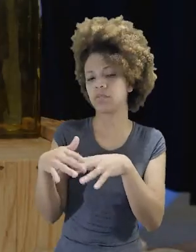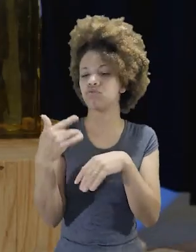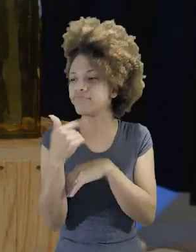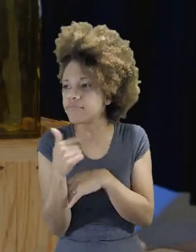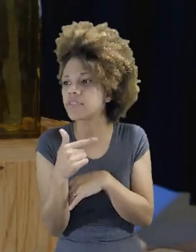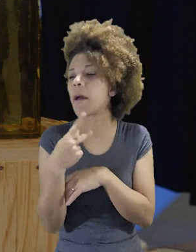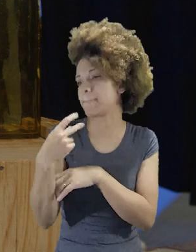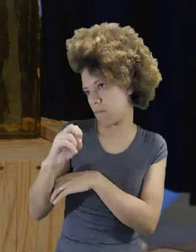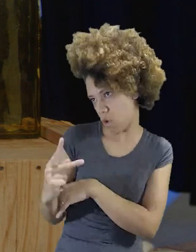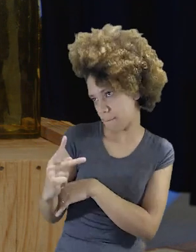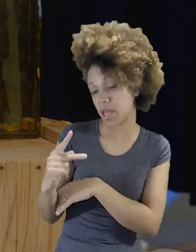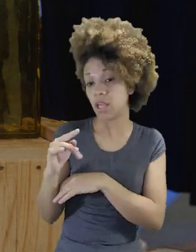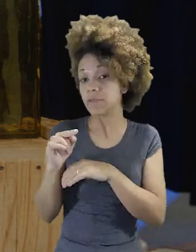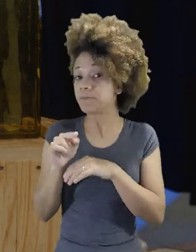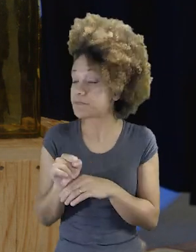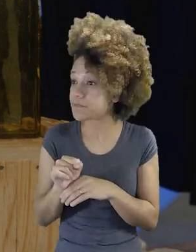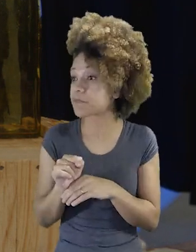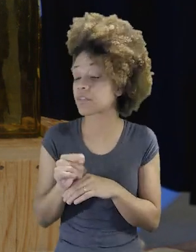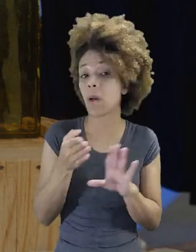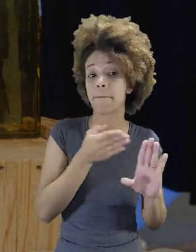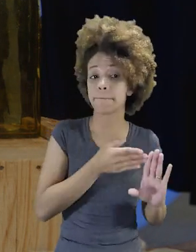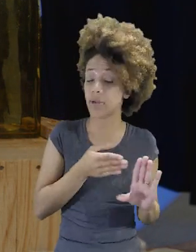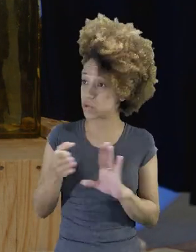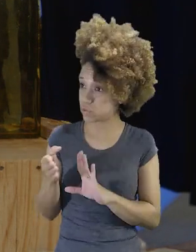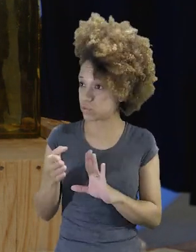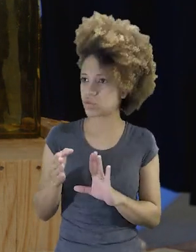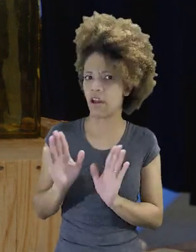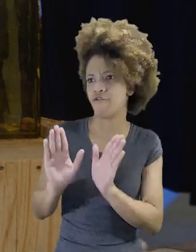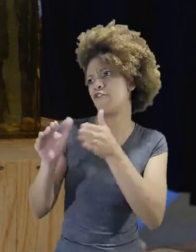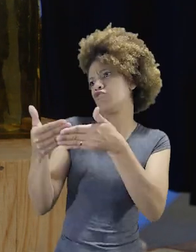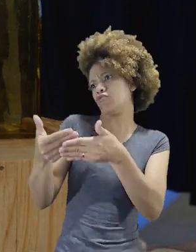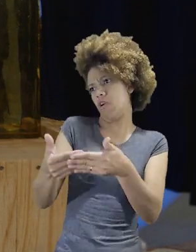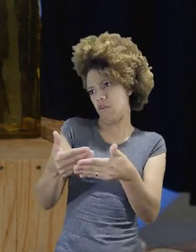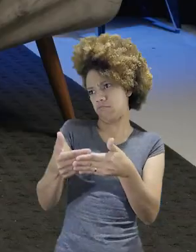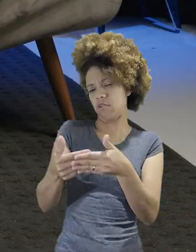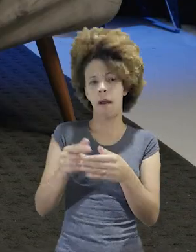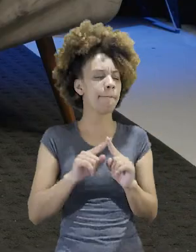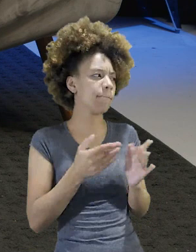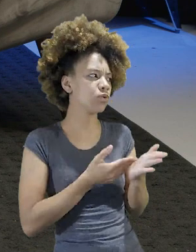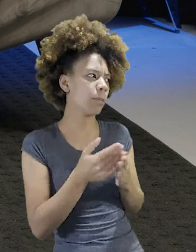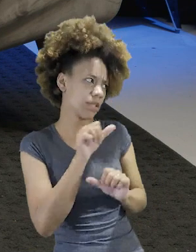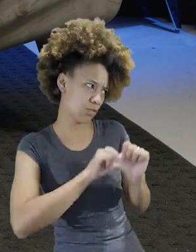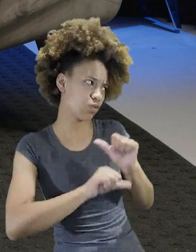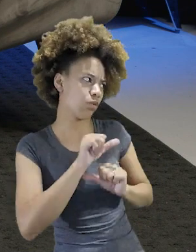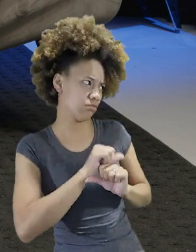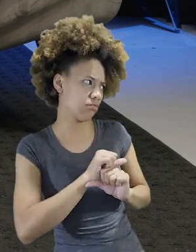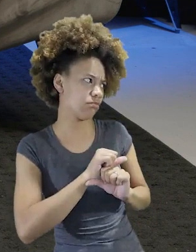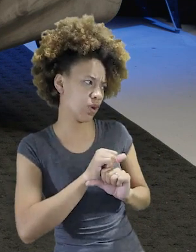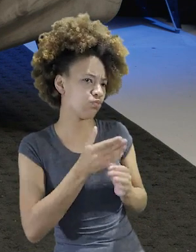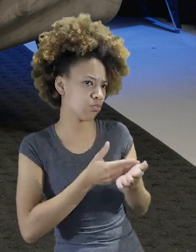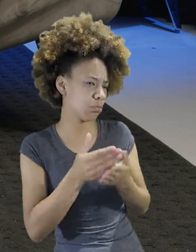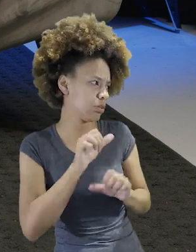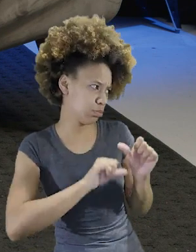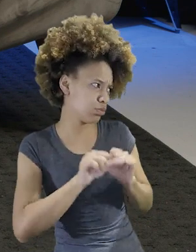bem humorado mais pop e essa é E essa era uma época bem fechada para esse tipo de coisa ele mudou né porque